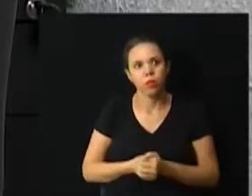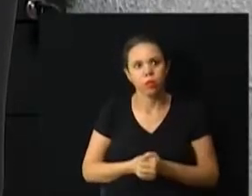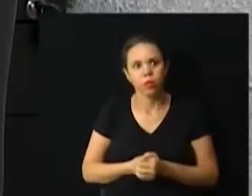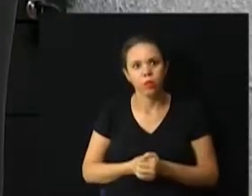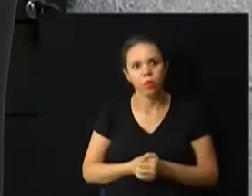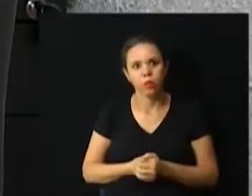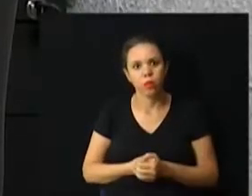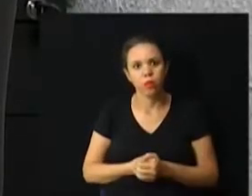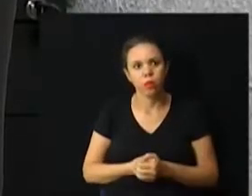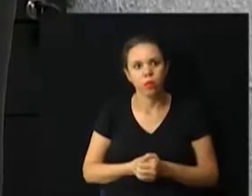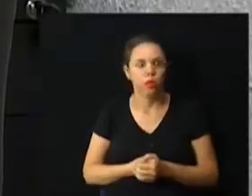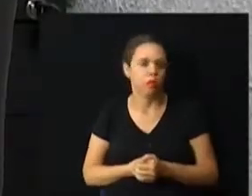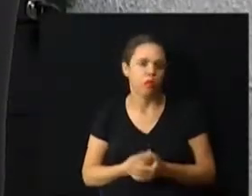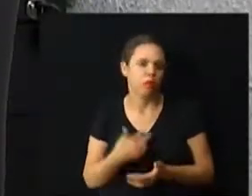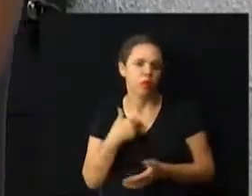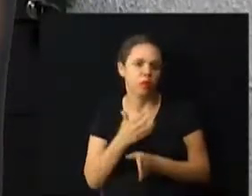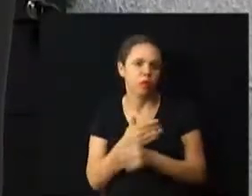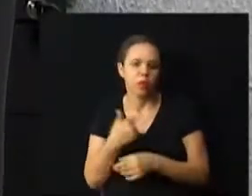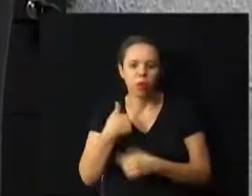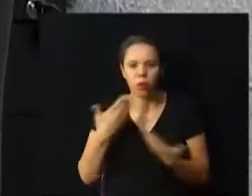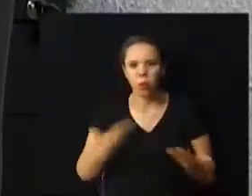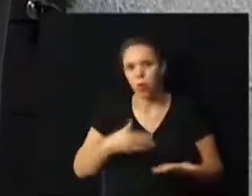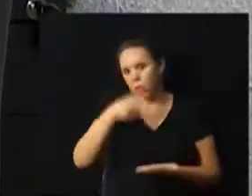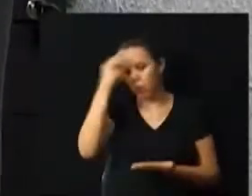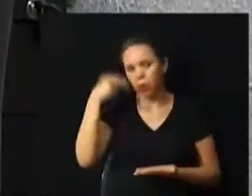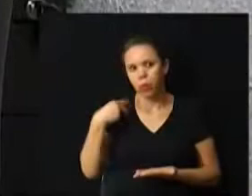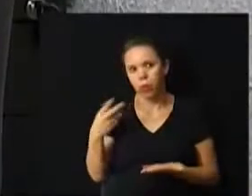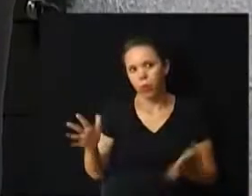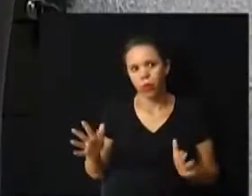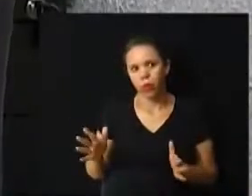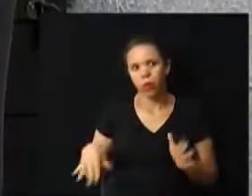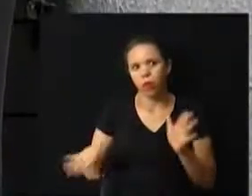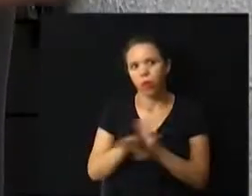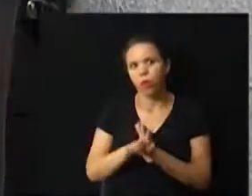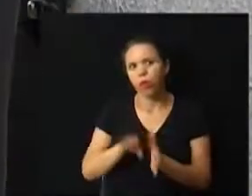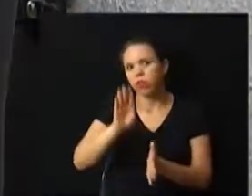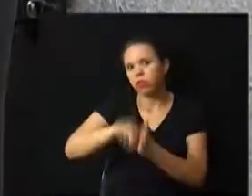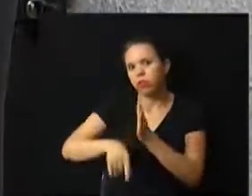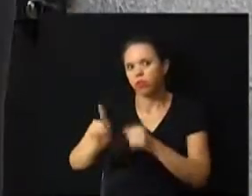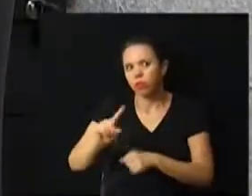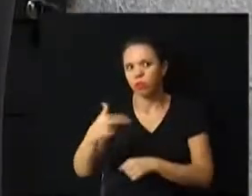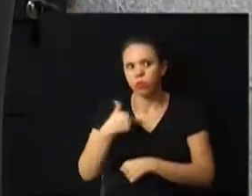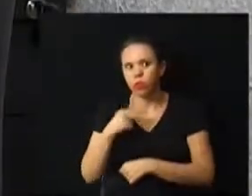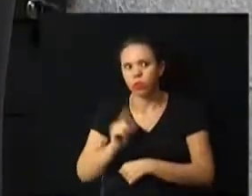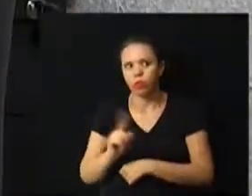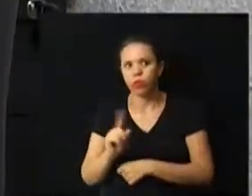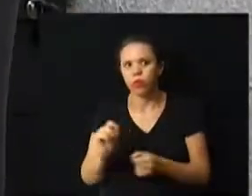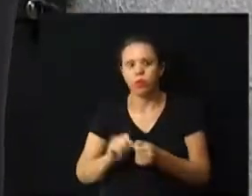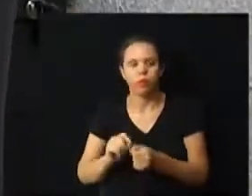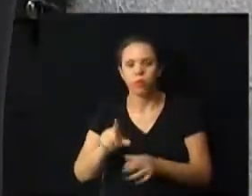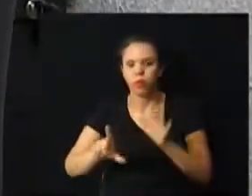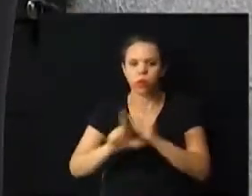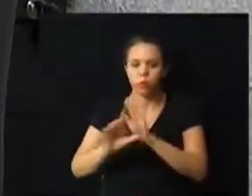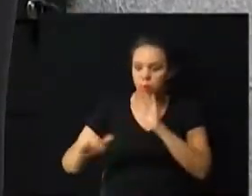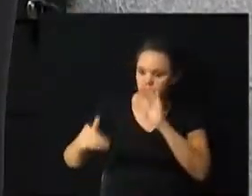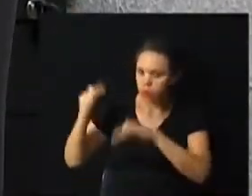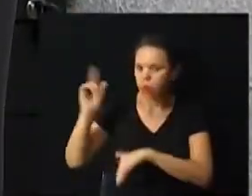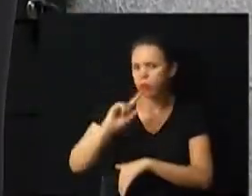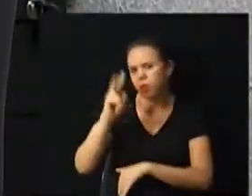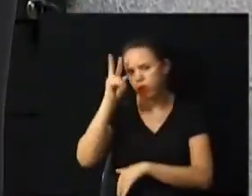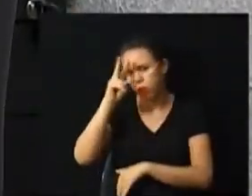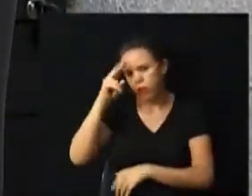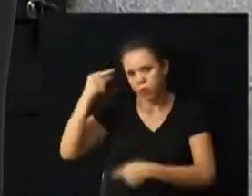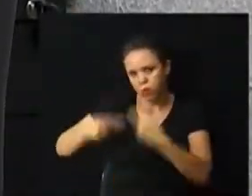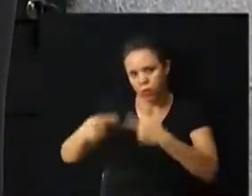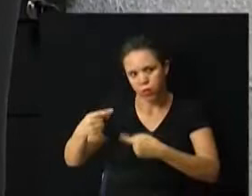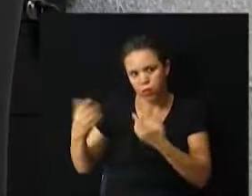Não pode chegar qualquer um, né? Porque hoje eu sou prefeito, hoje eu sou vereadora, eu chego lá e falo, tira daqui, eu não posso fazer isso, eu não estou acima da lei. Lembrando que